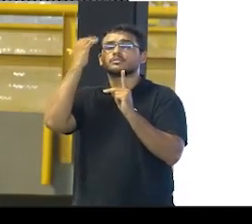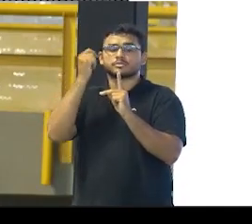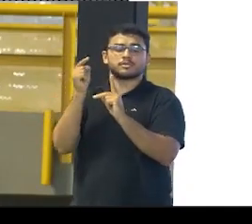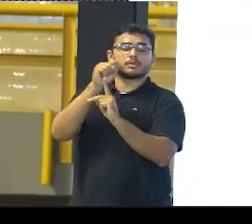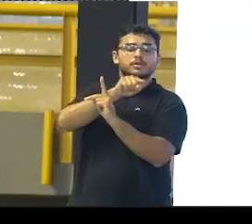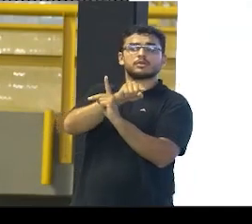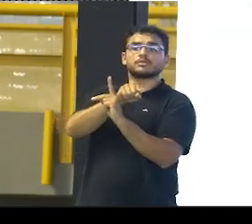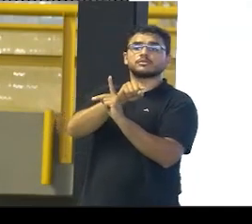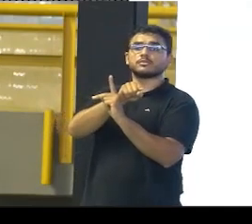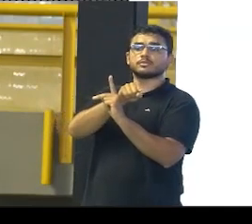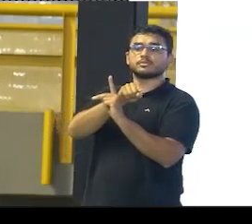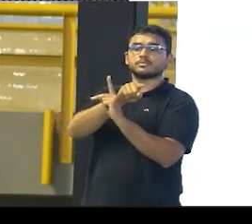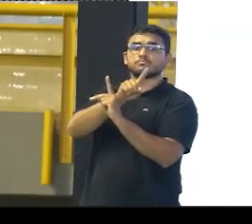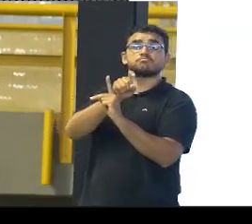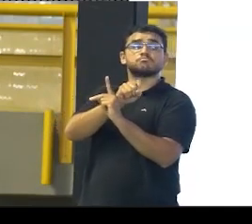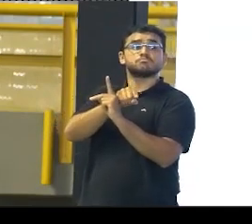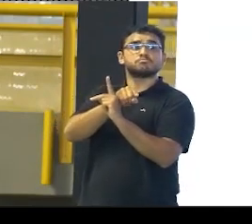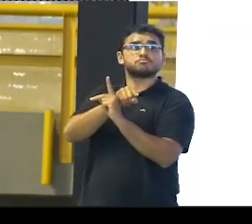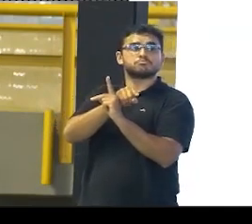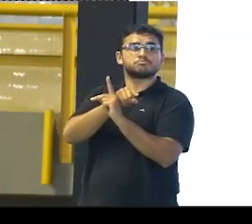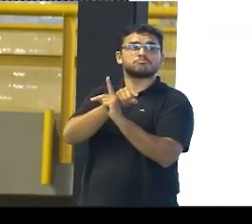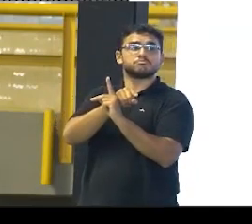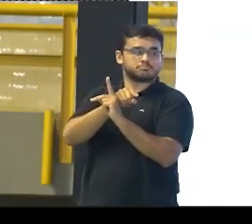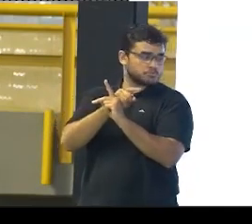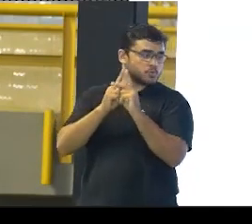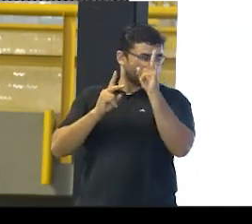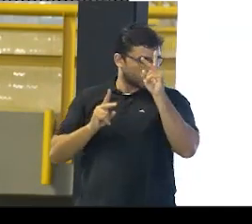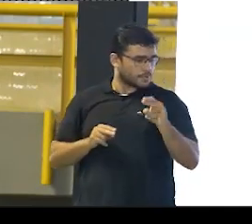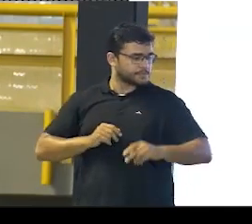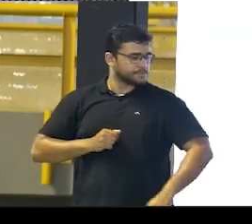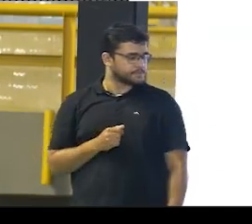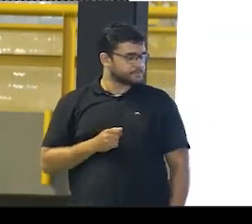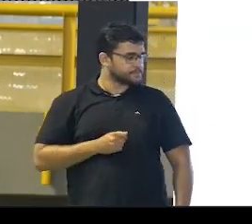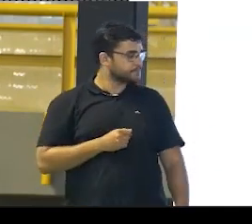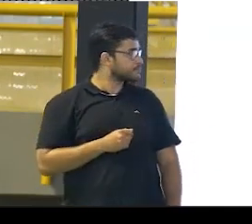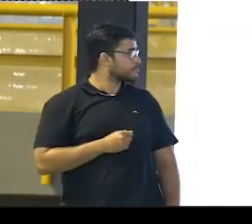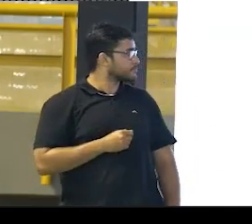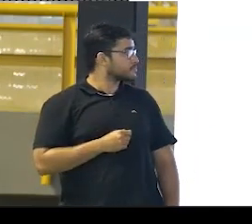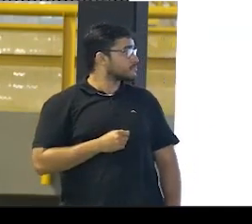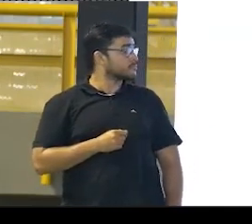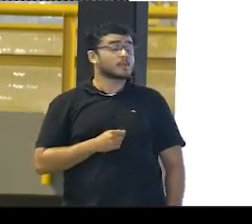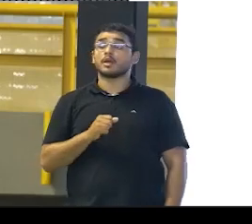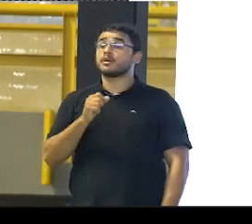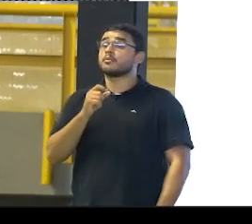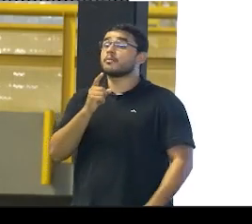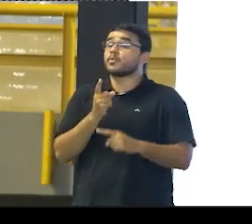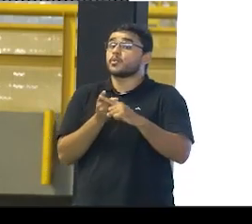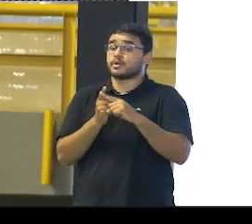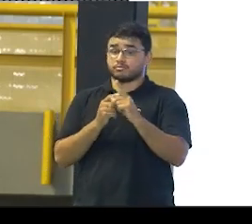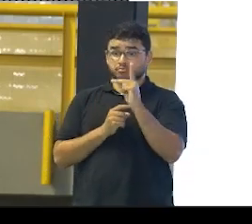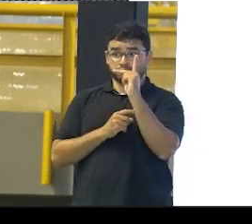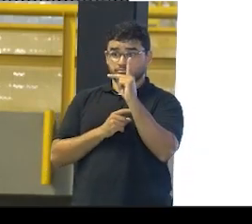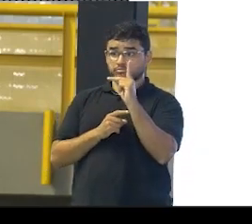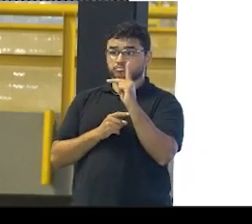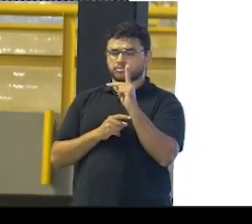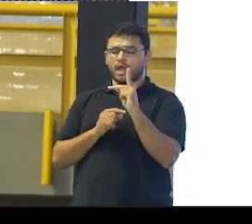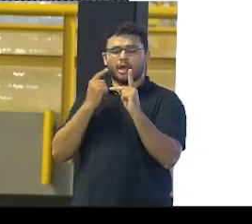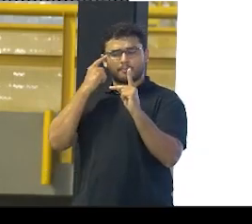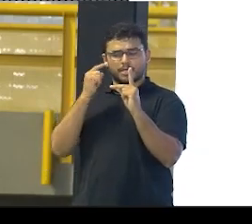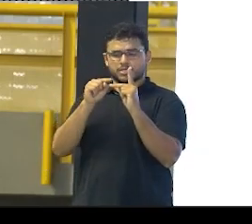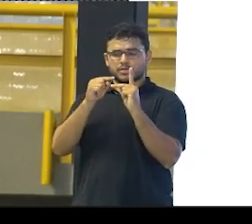ângulo é o cateto separado sobre o cateto colado. Bom, eu sei que tem